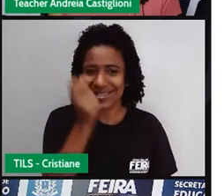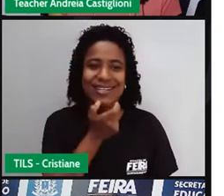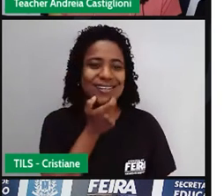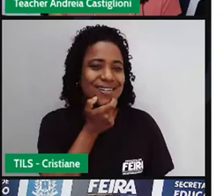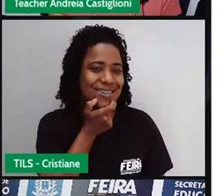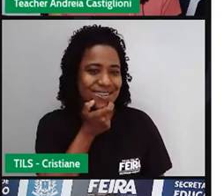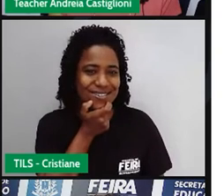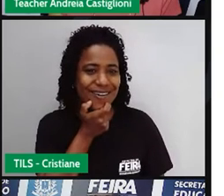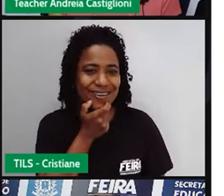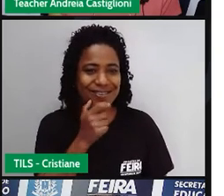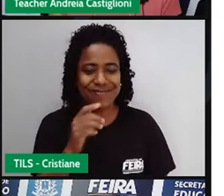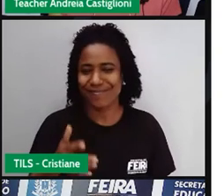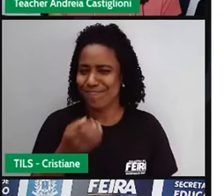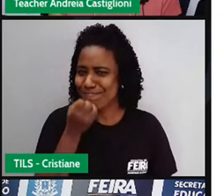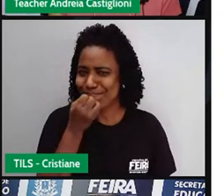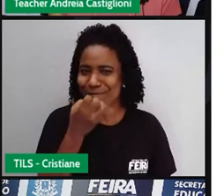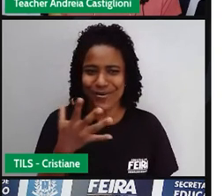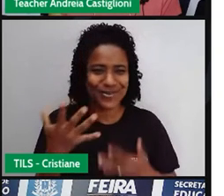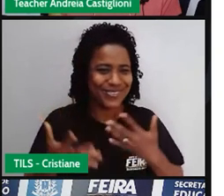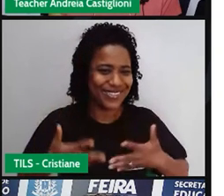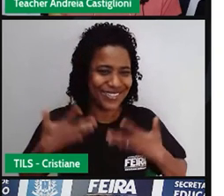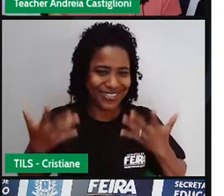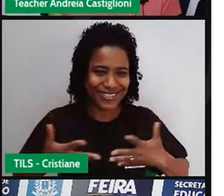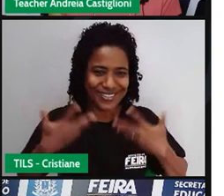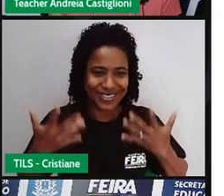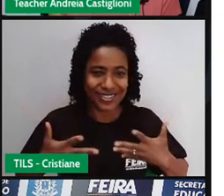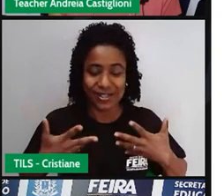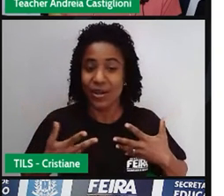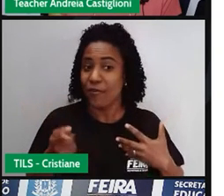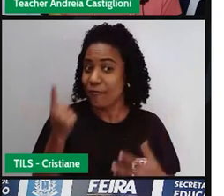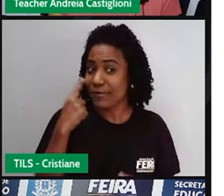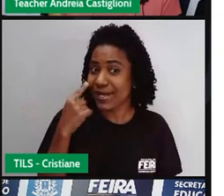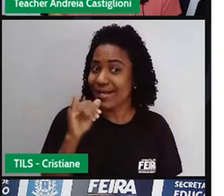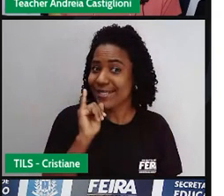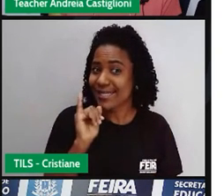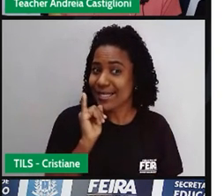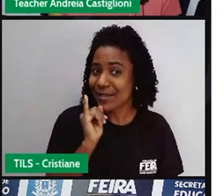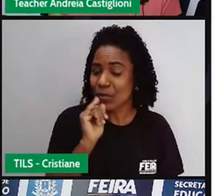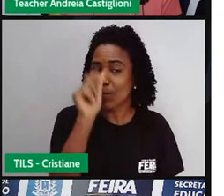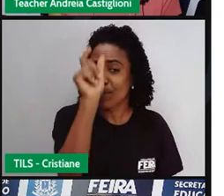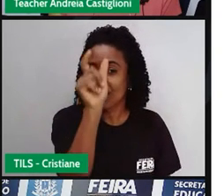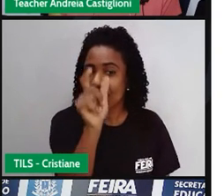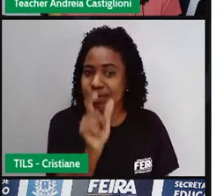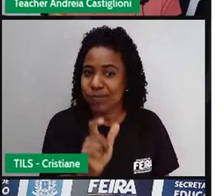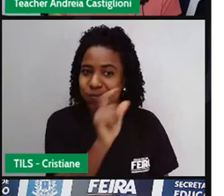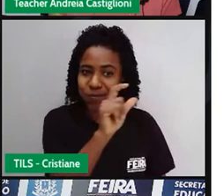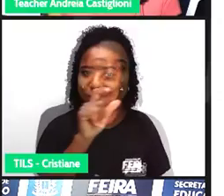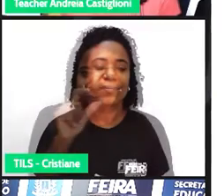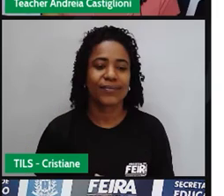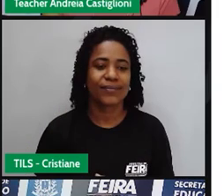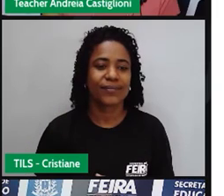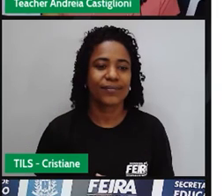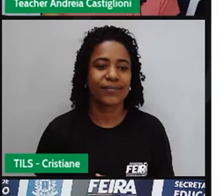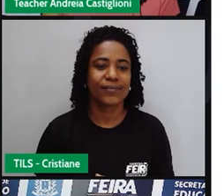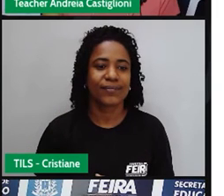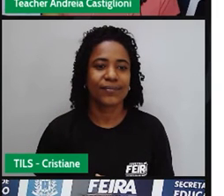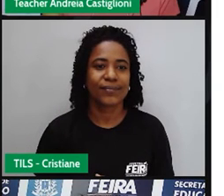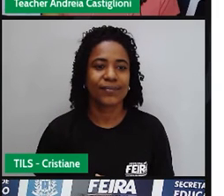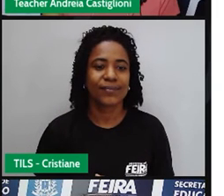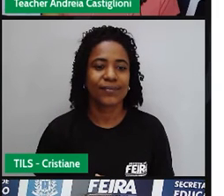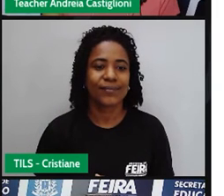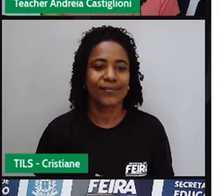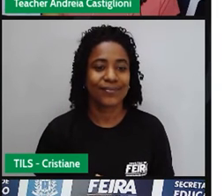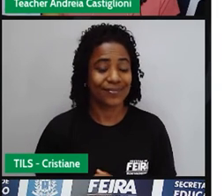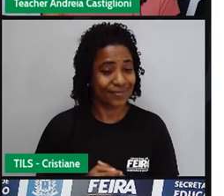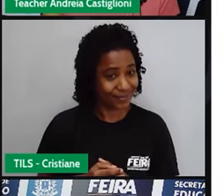além de se divertir mas vou fazer apenas um exemplo com vocês para lembrados os